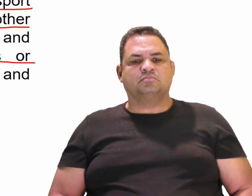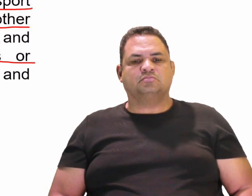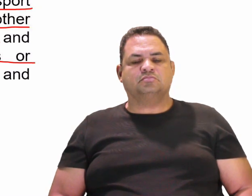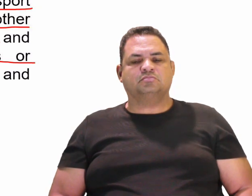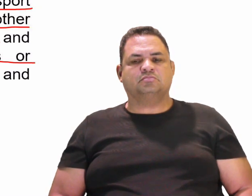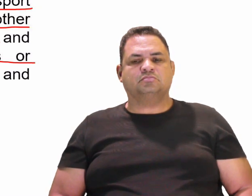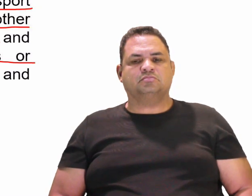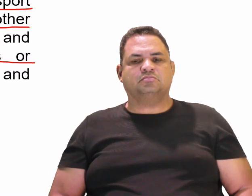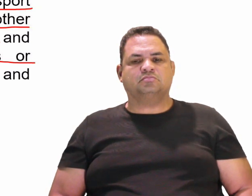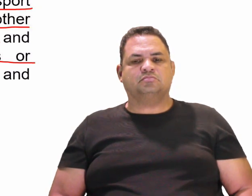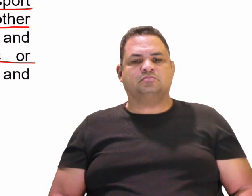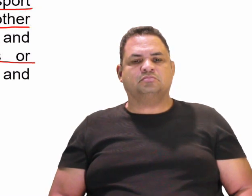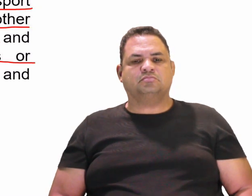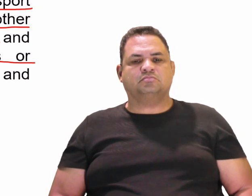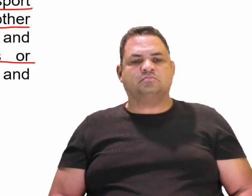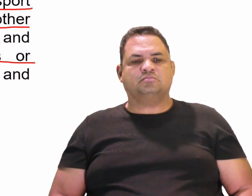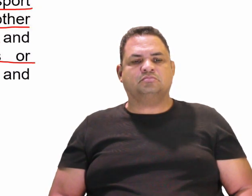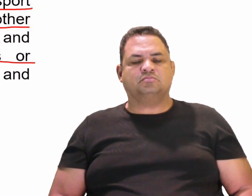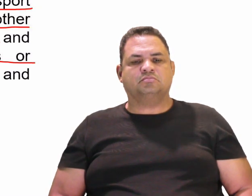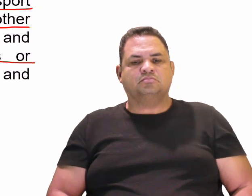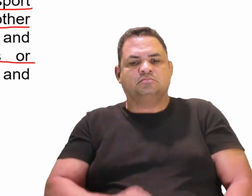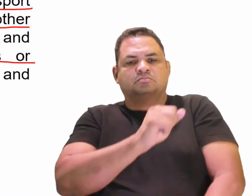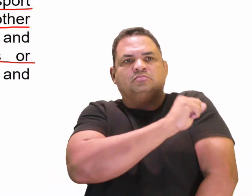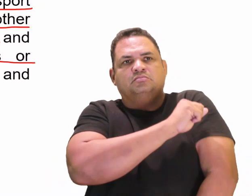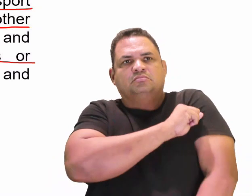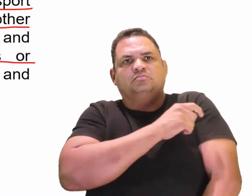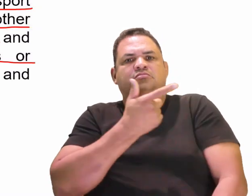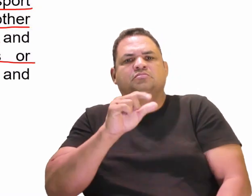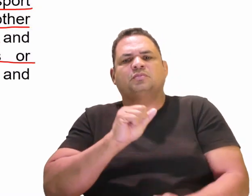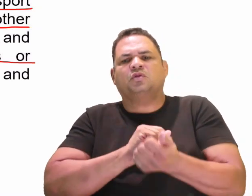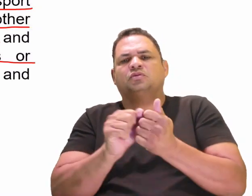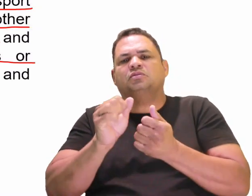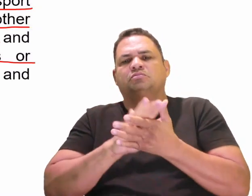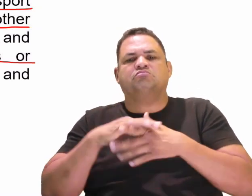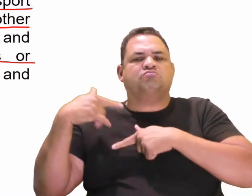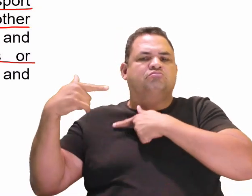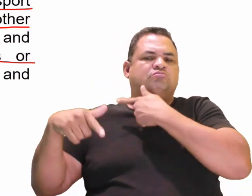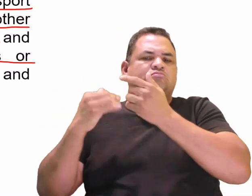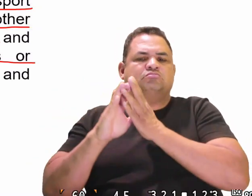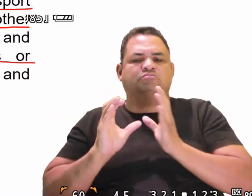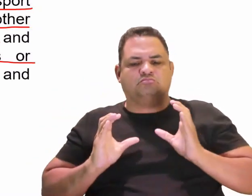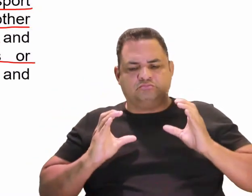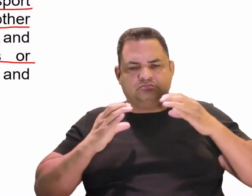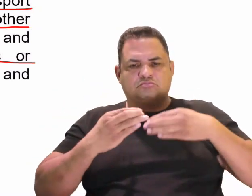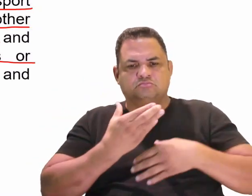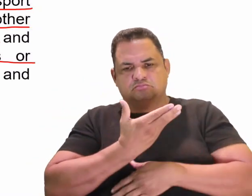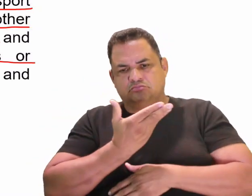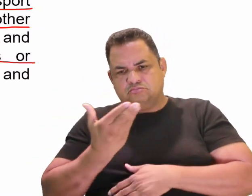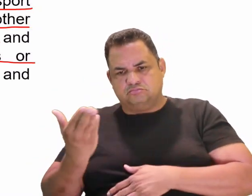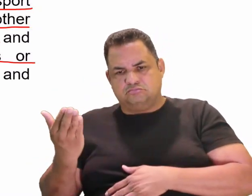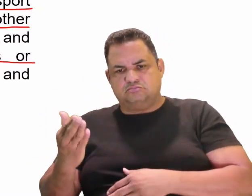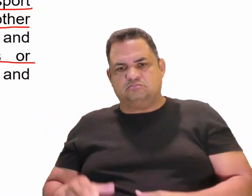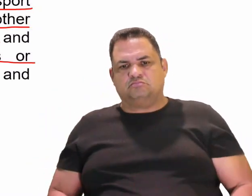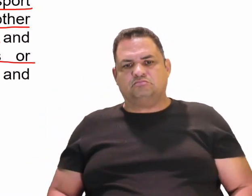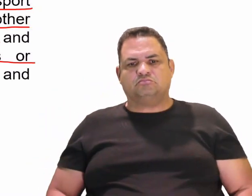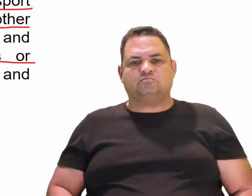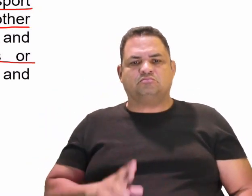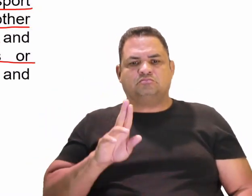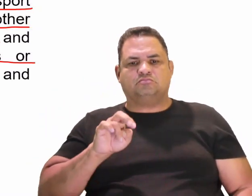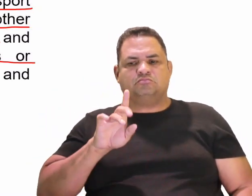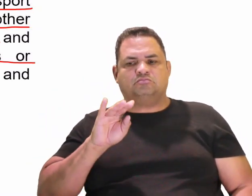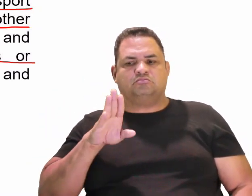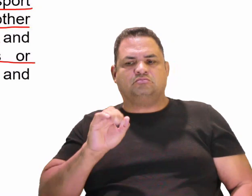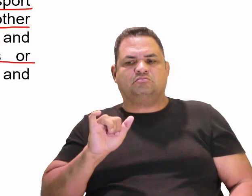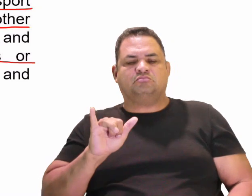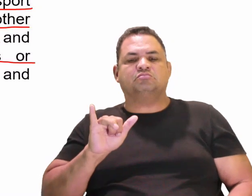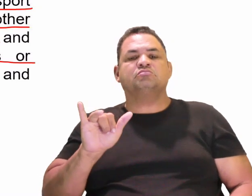gymnastics. Beleza? Os alunos jogam outros jogos tradicionais de equipe, como o rugby. Esse rugby é um jogo,